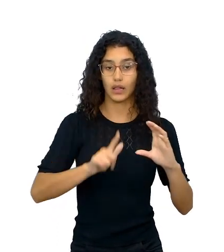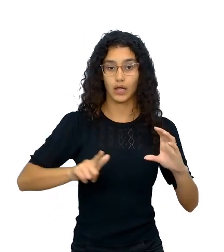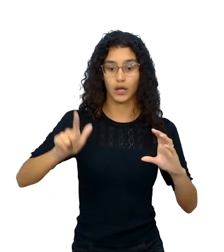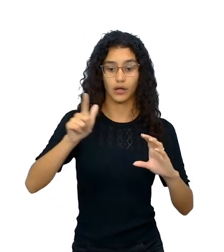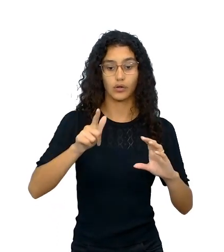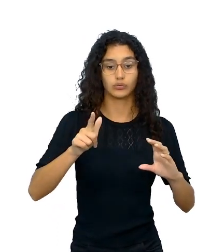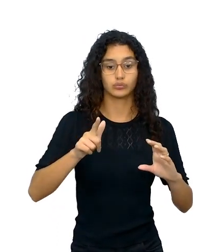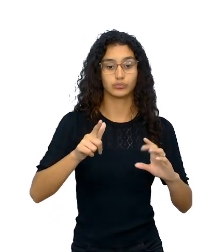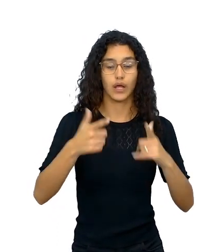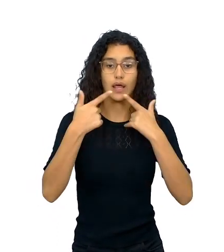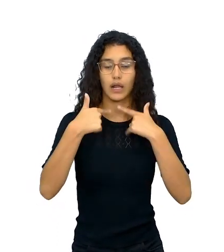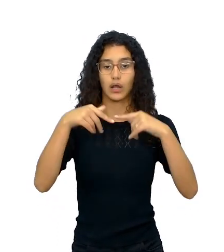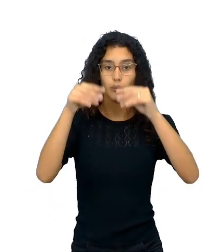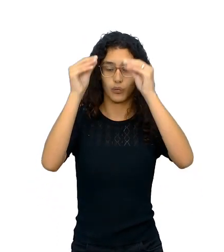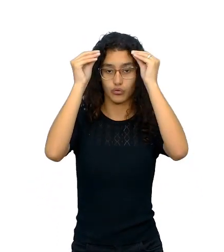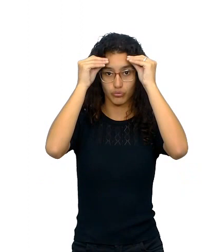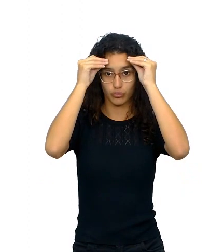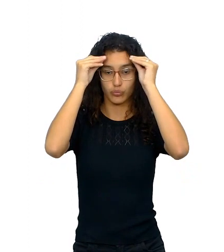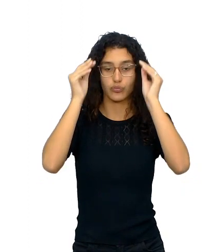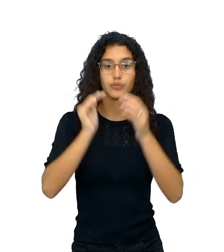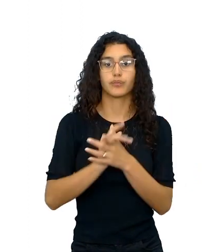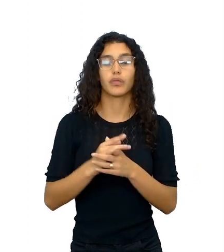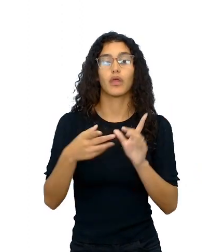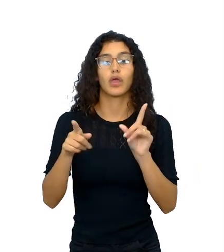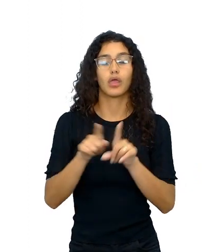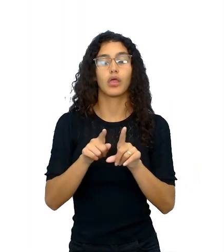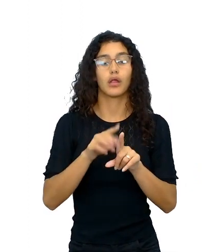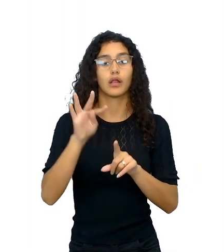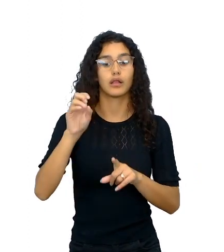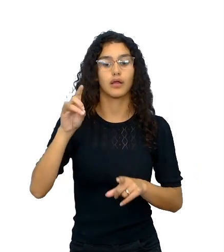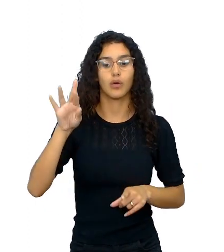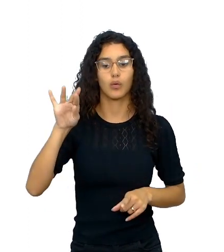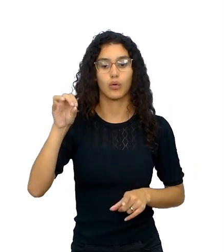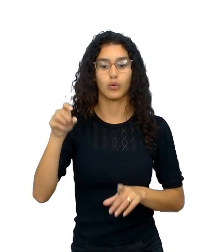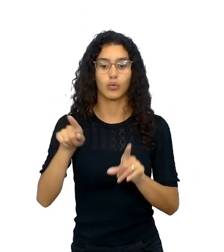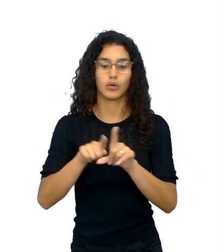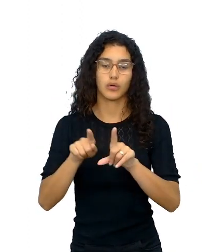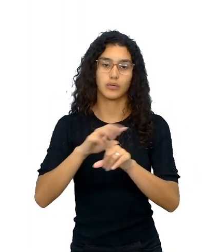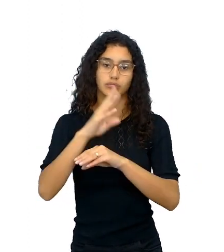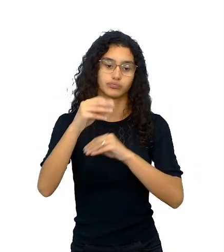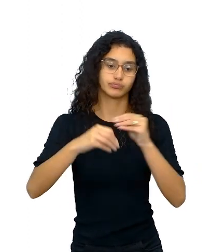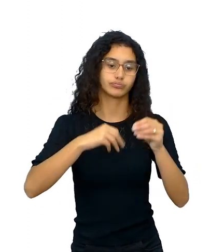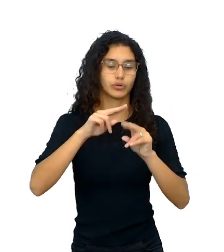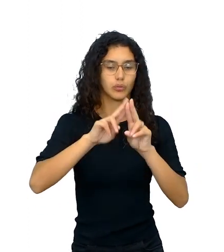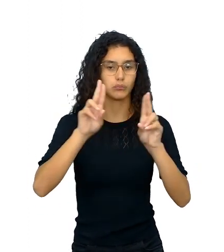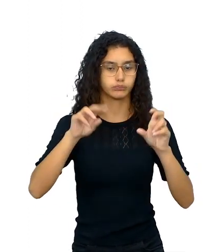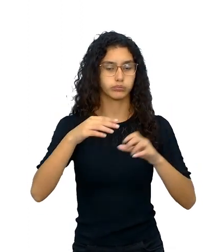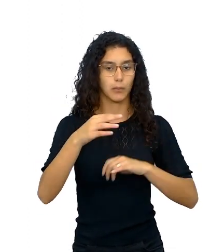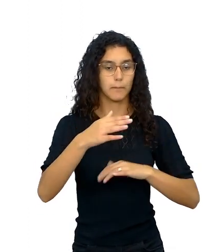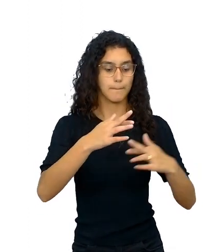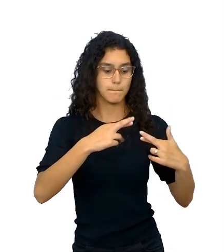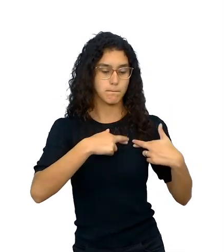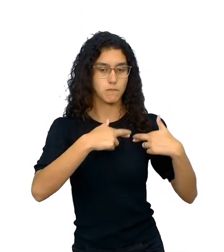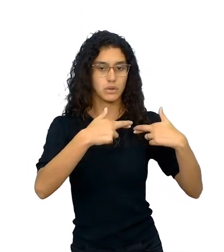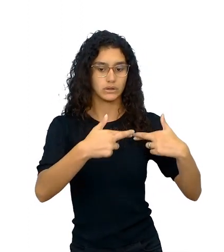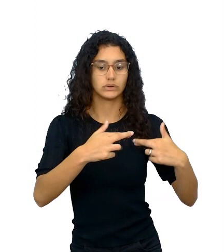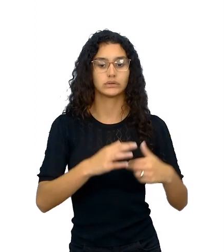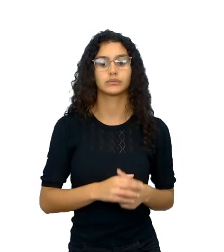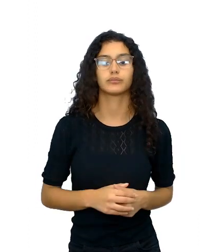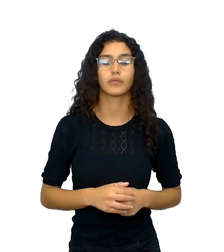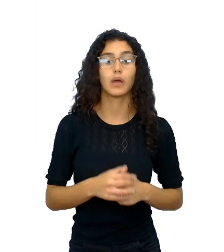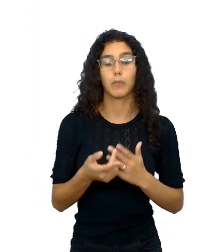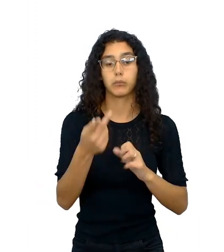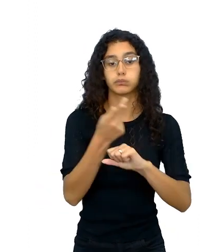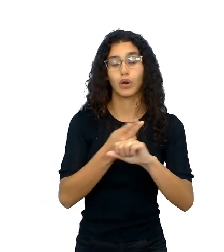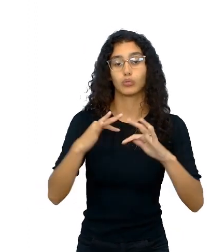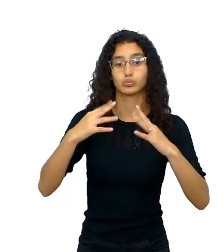literários, linguísticos, né, e teóricos envolvendo a narrativa, o romance, tá? E dá para ser